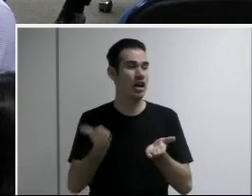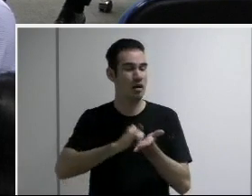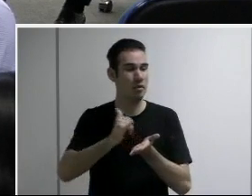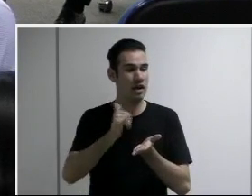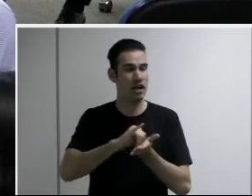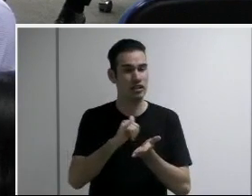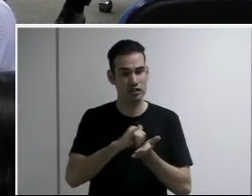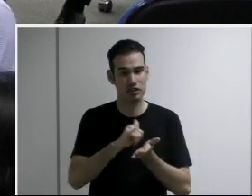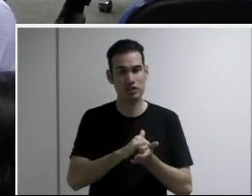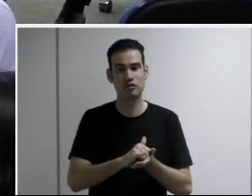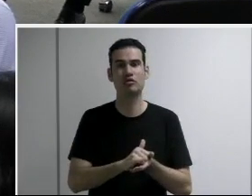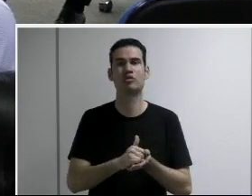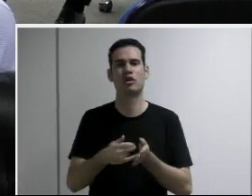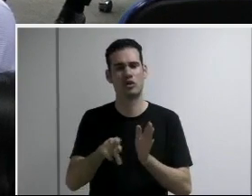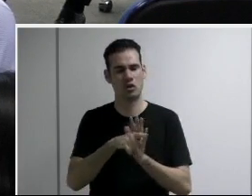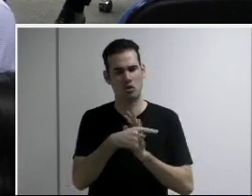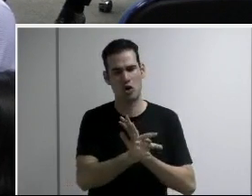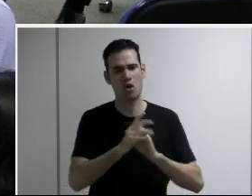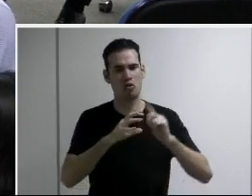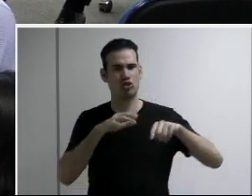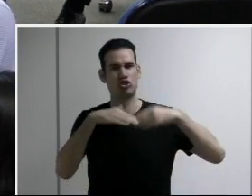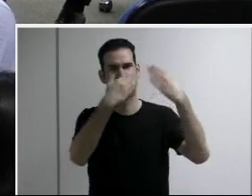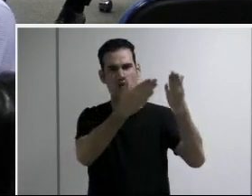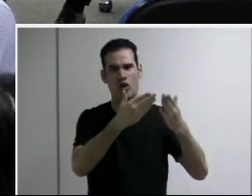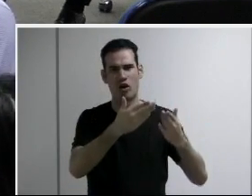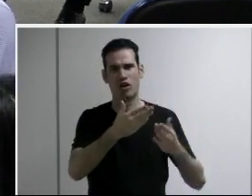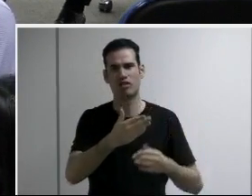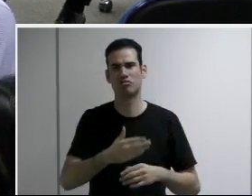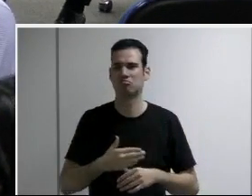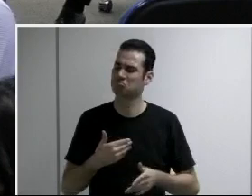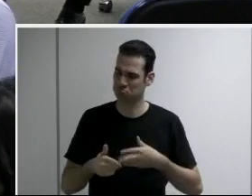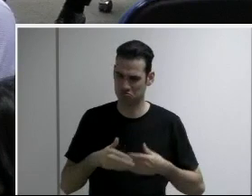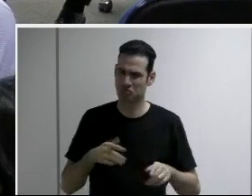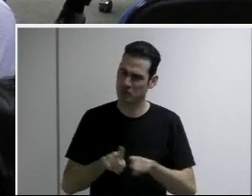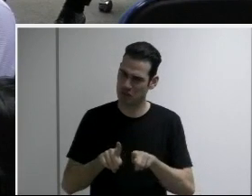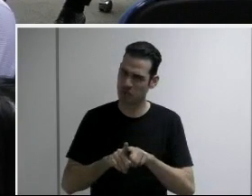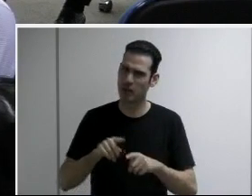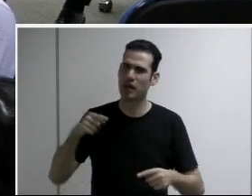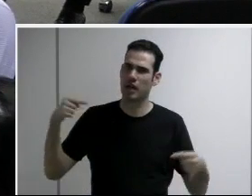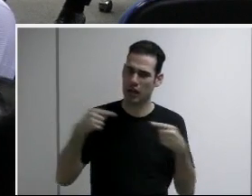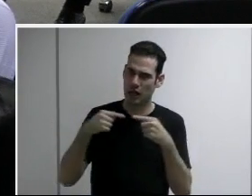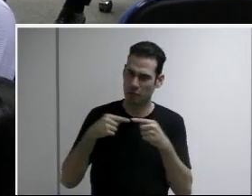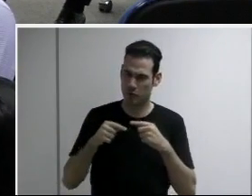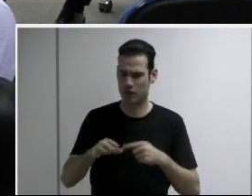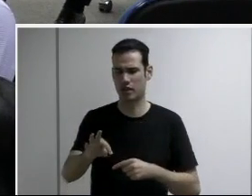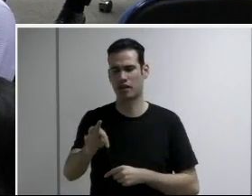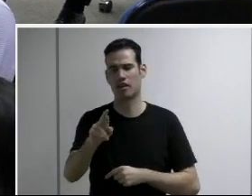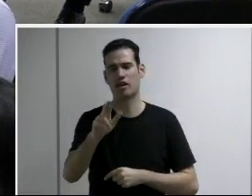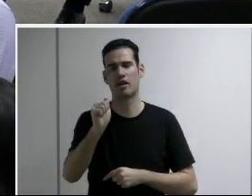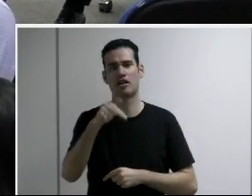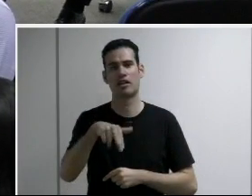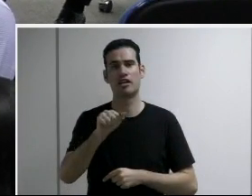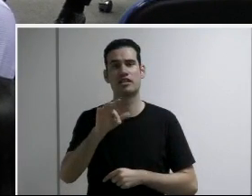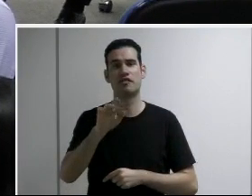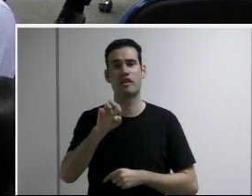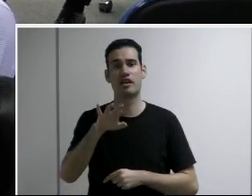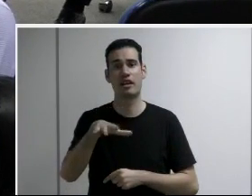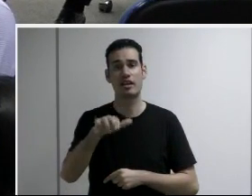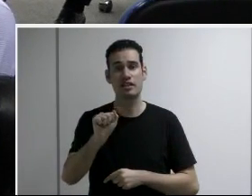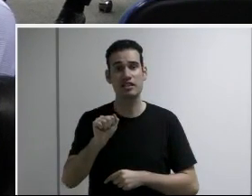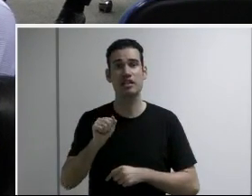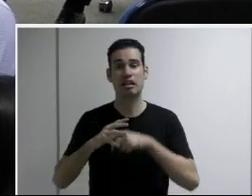transferência internacional para atender um passageiro brasileiro e uma empresa brasileira. Tudo que a gente faz no dia a dia, no cotidiano, é transferência internacional. Uma